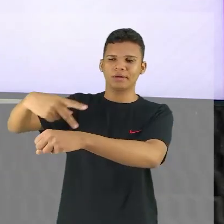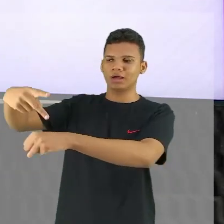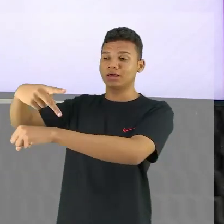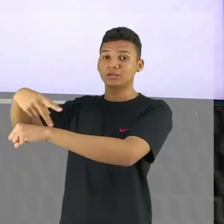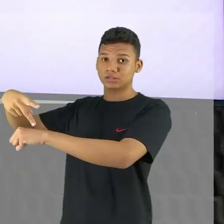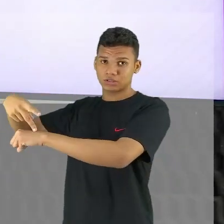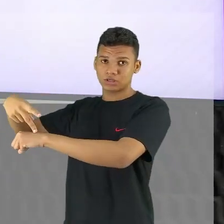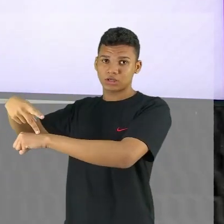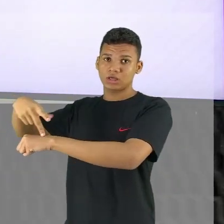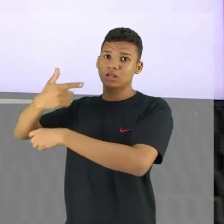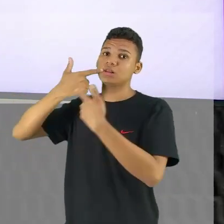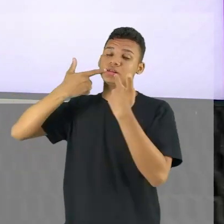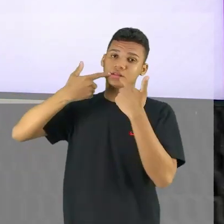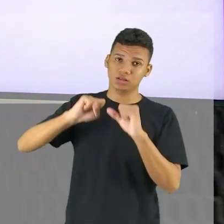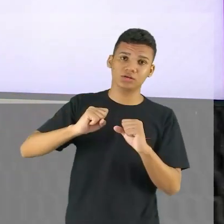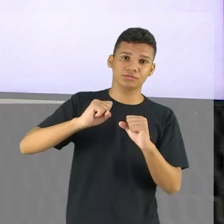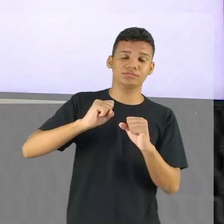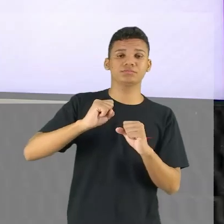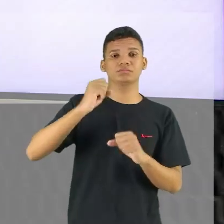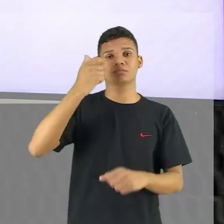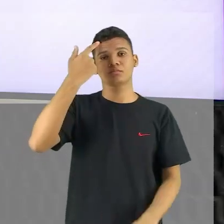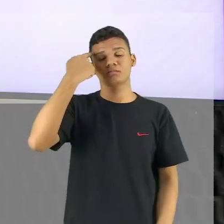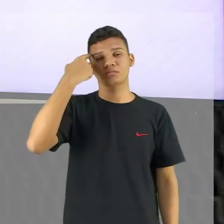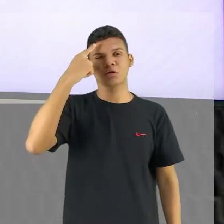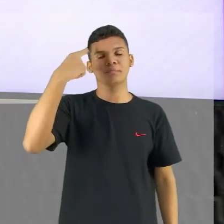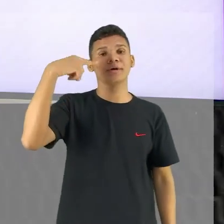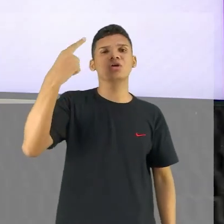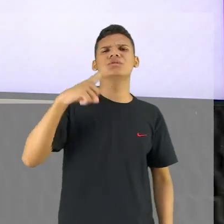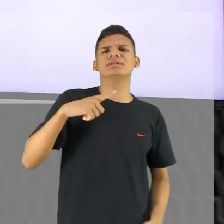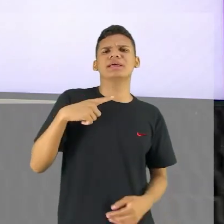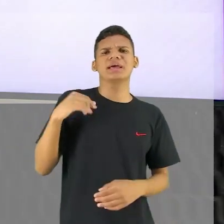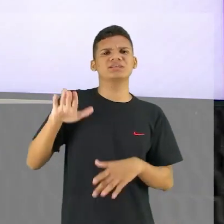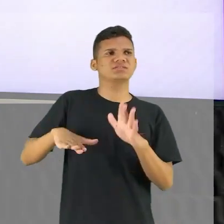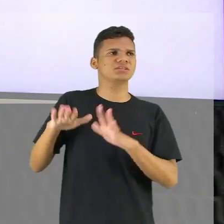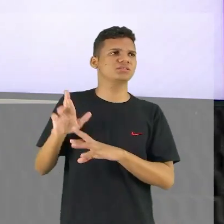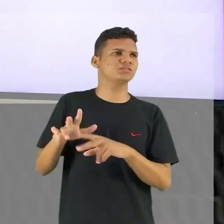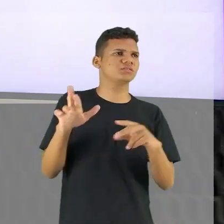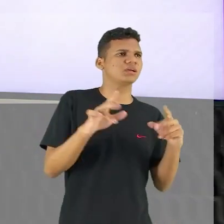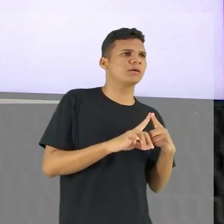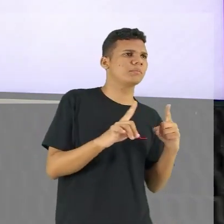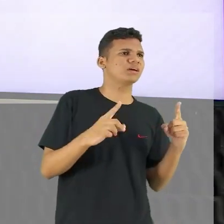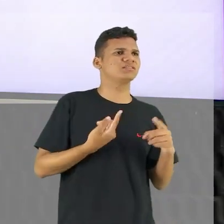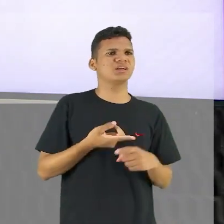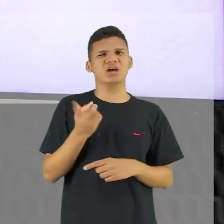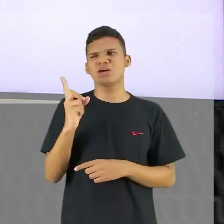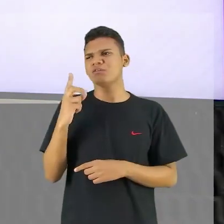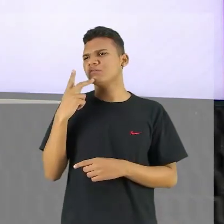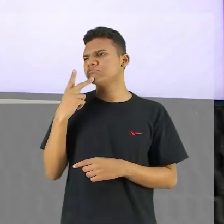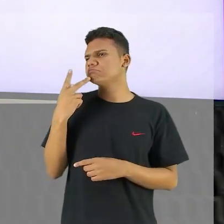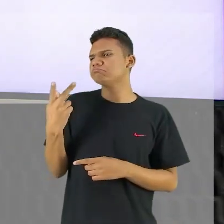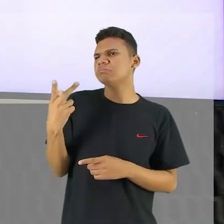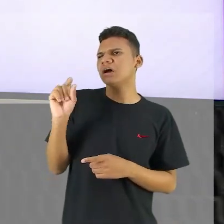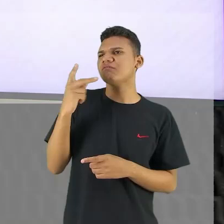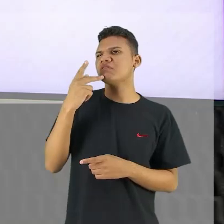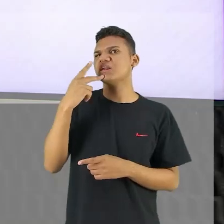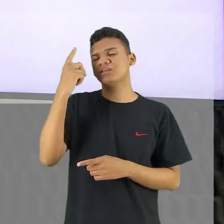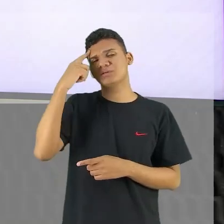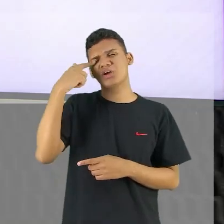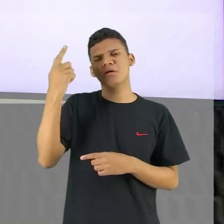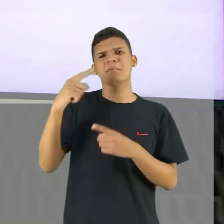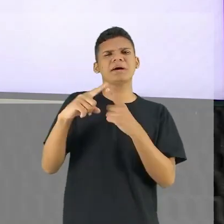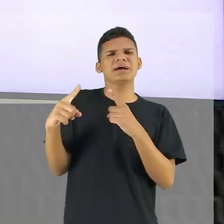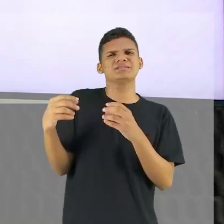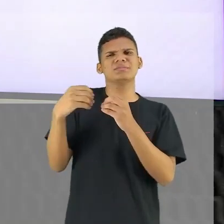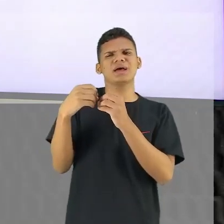língua hispânica ou de língua espanhola, você tem essa variação. As pessoas não falam propriamente o espanhol, mas falam uma versão